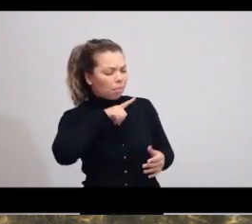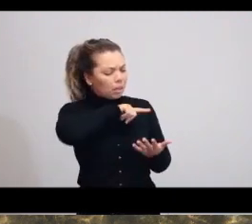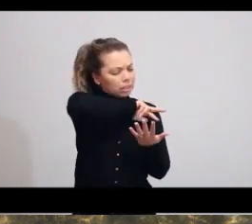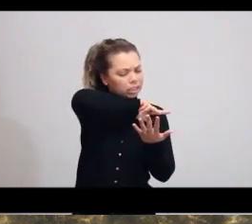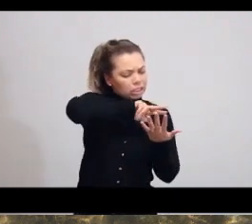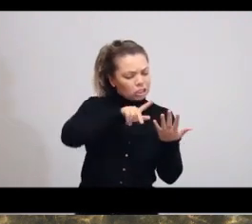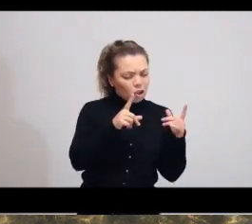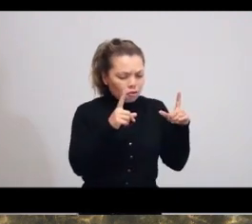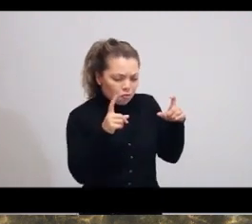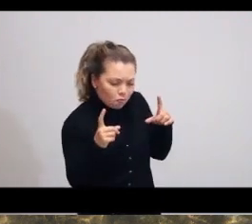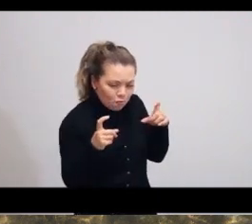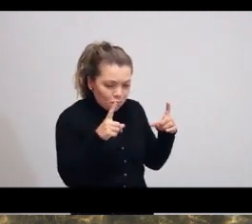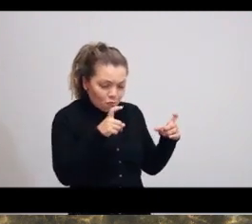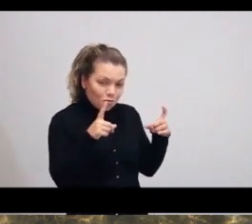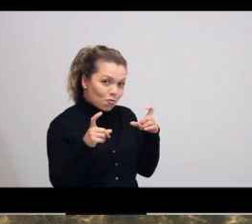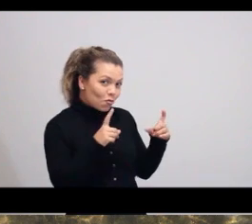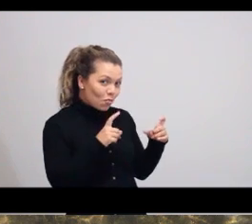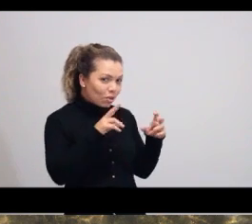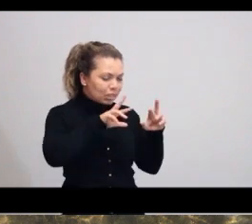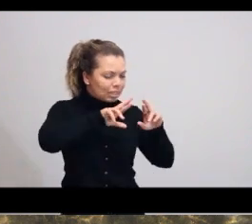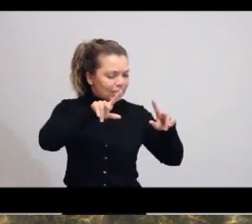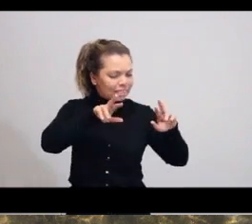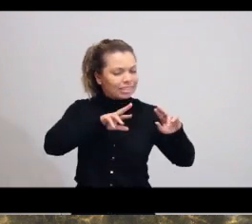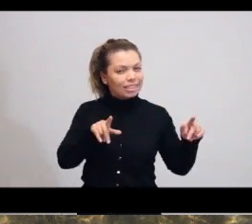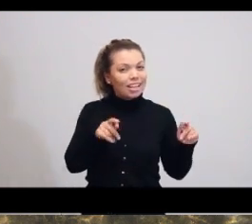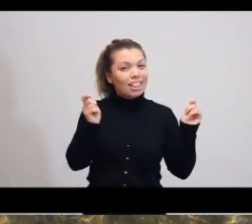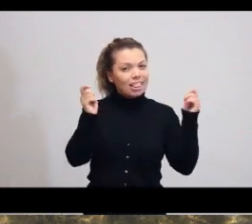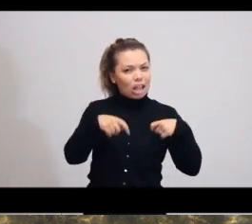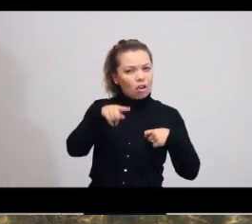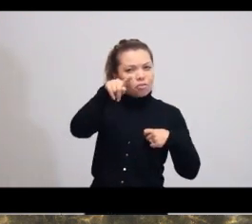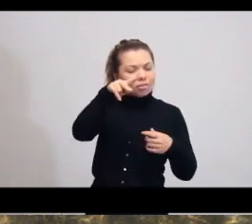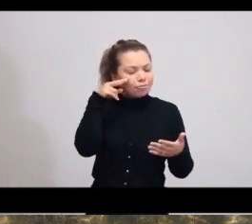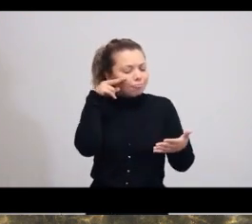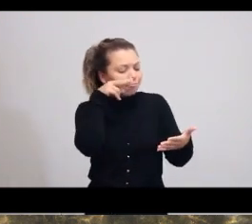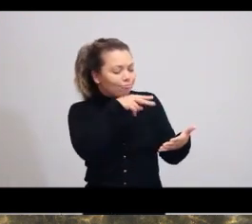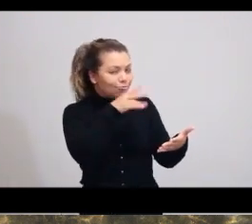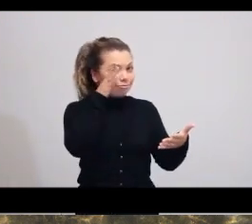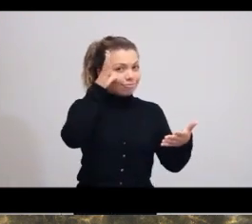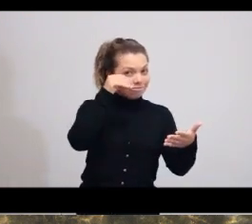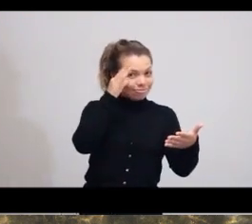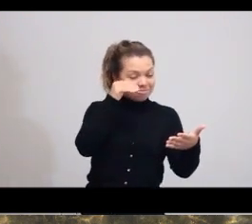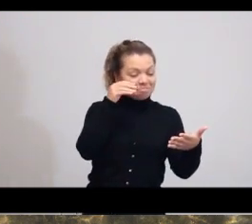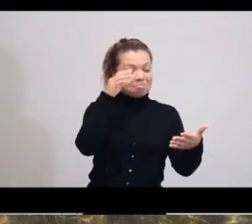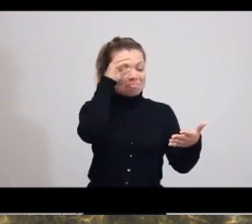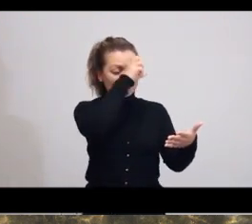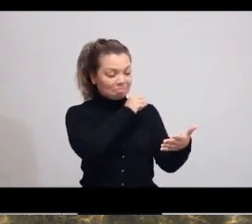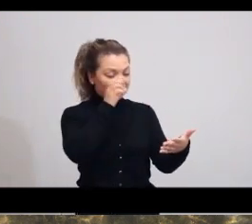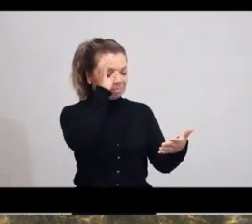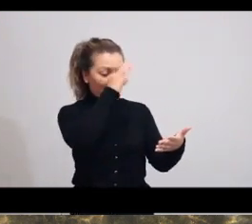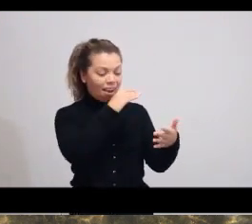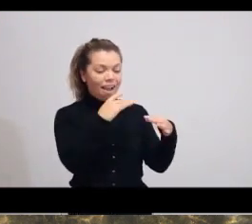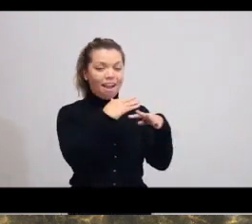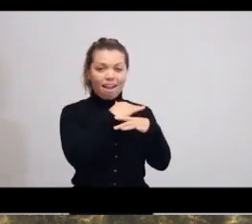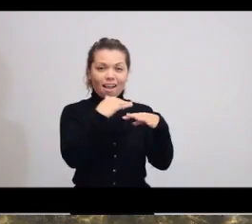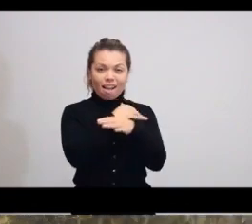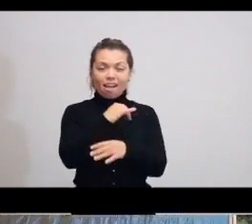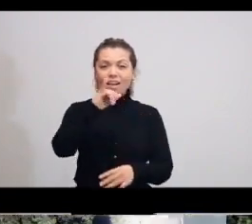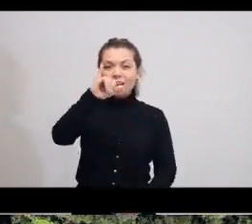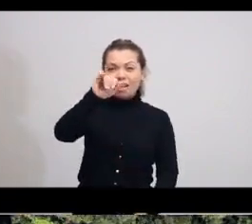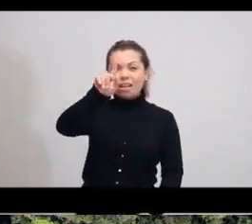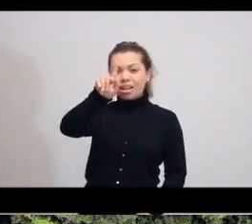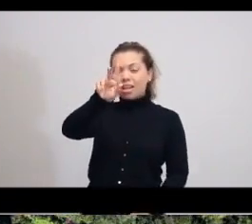que tiveram em seu percurso. A Ilha Comprida, como seu nome indica, é uma longa e estreita faixa de terra separada